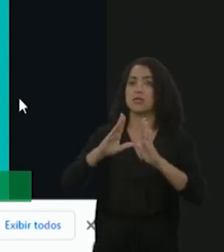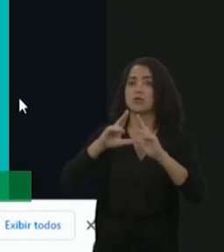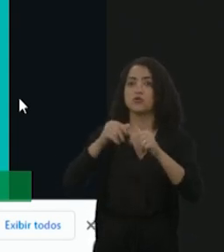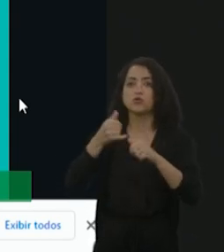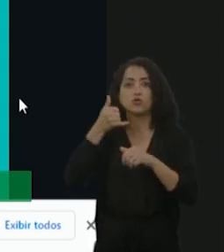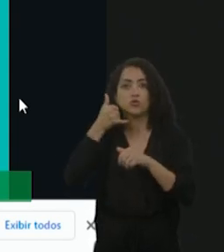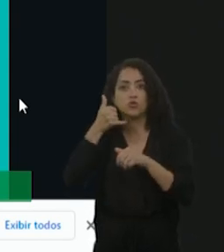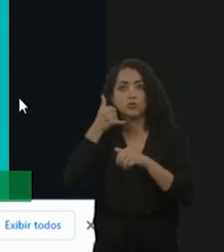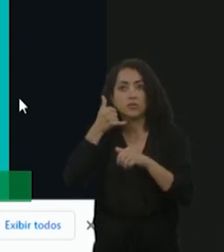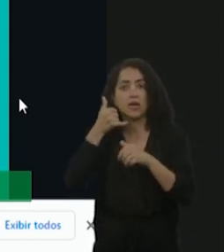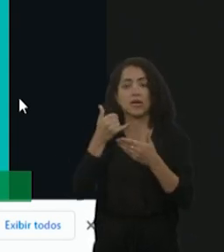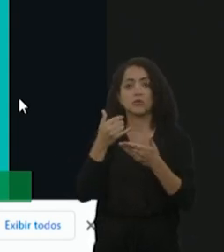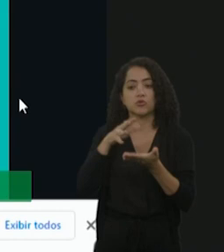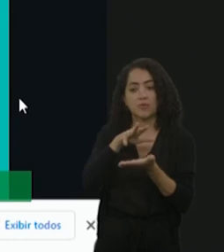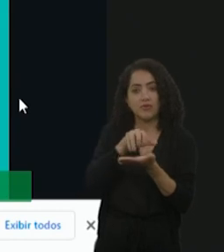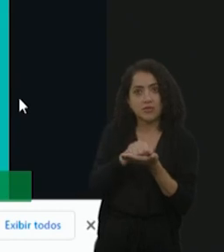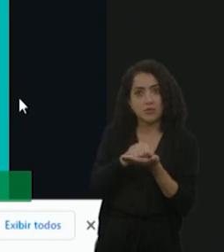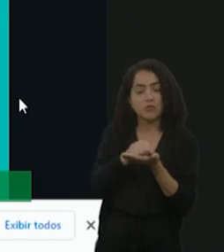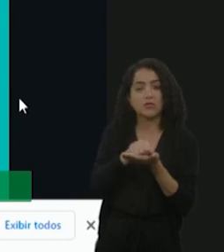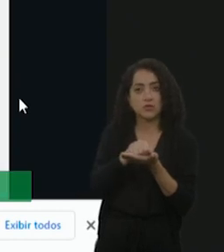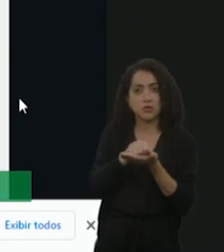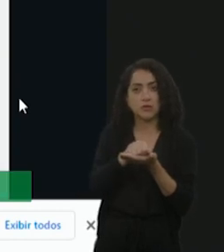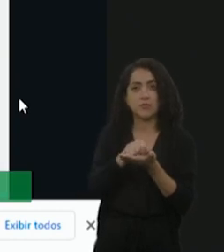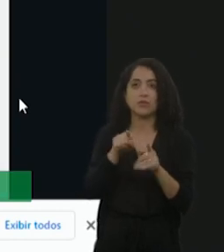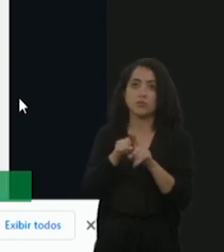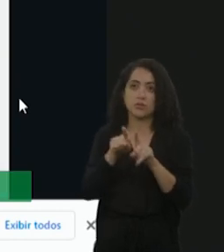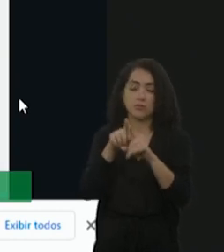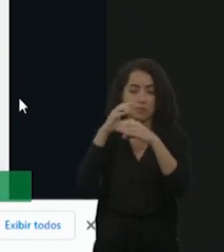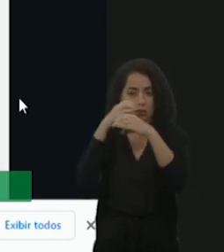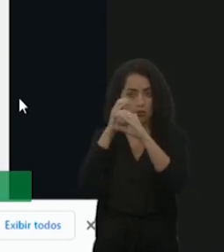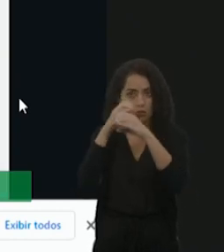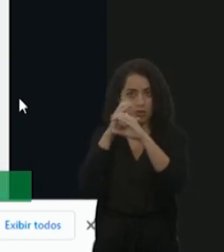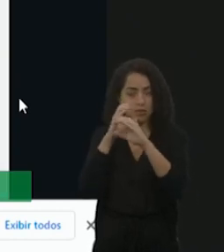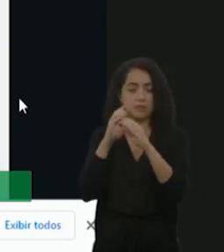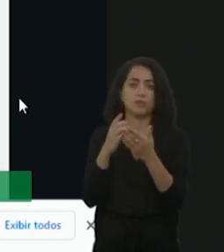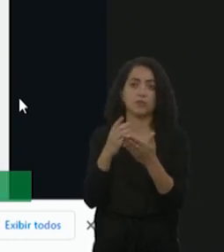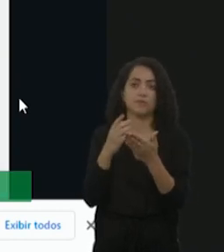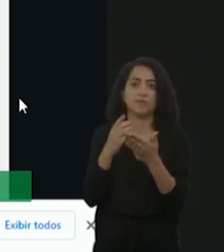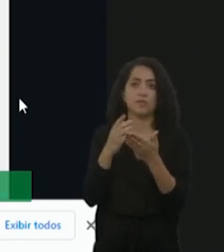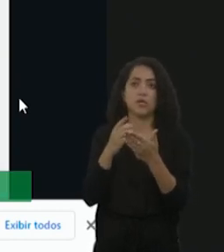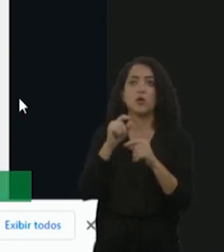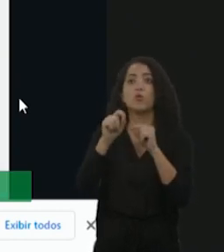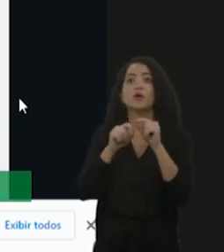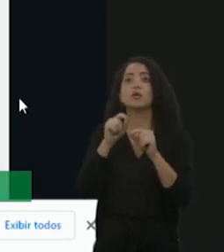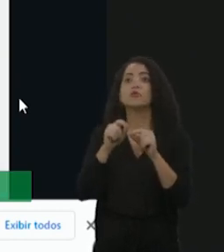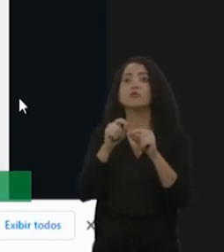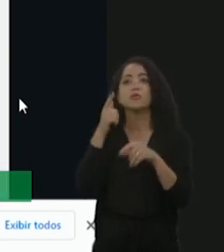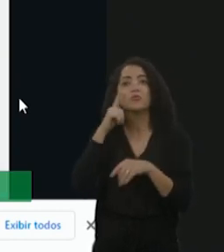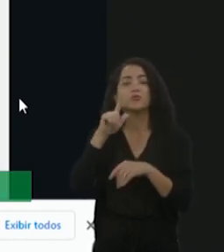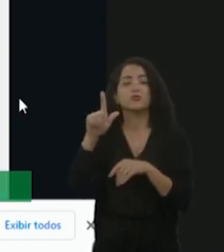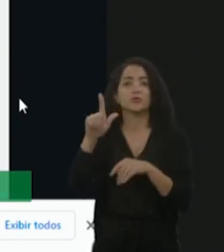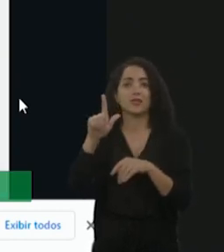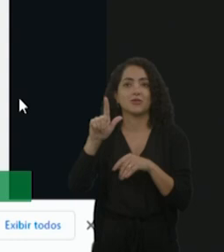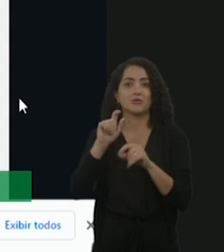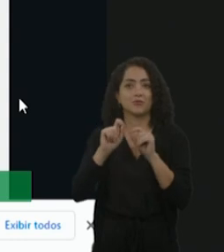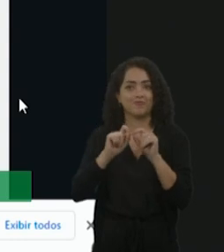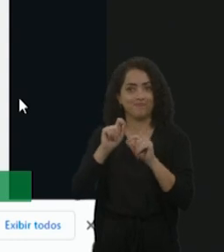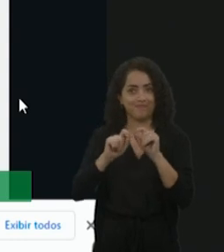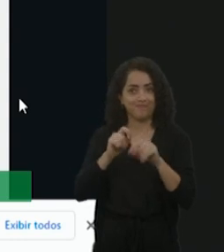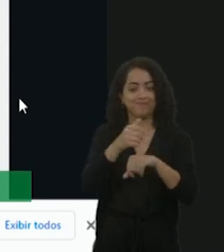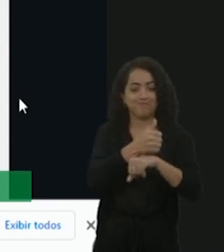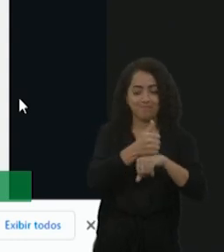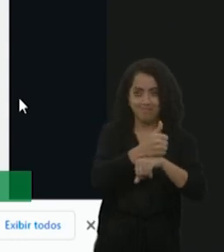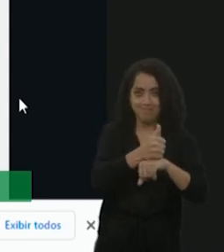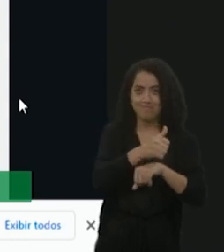fazer o agendamento e o exame. Então, o que contribui para o sucesso, né, da triagem neonatal? São os profissionais de